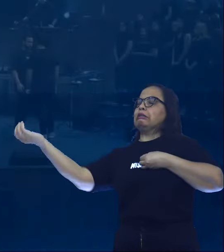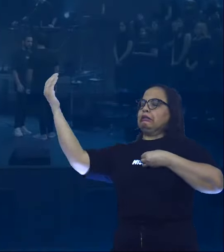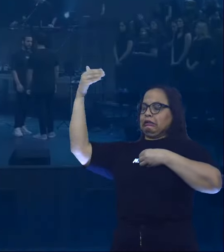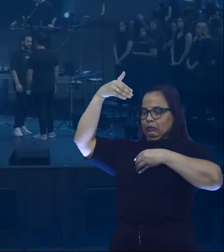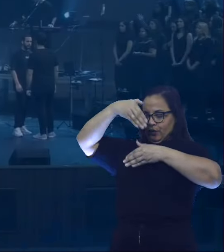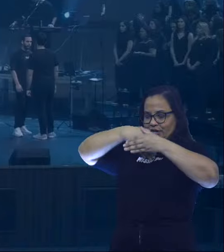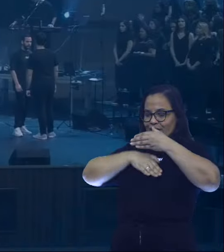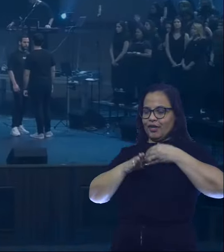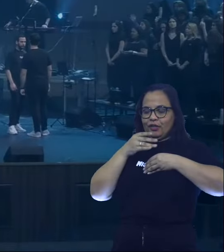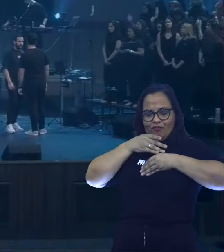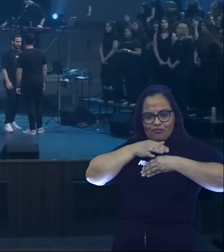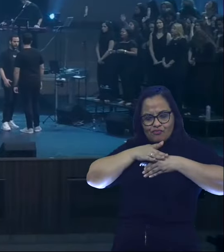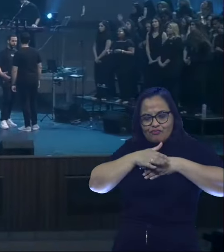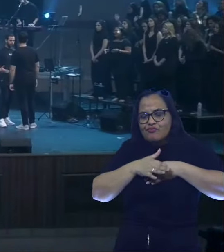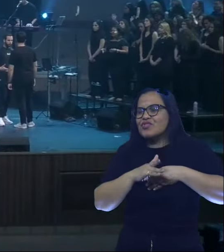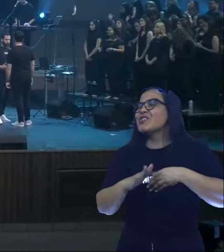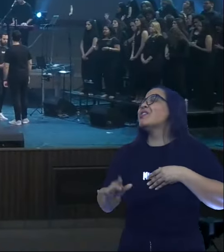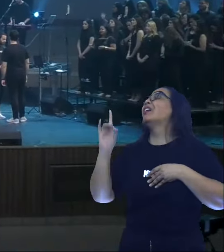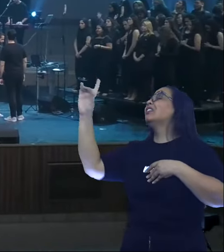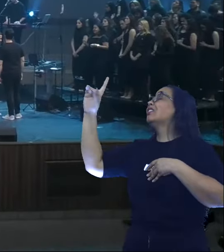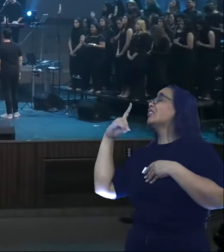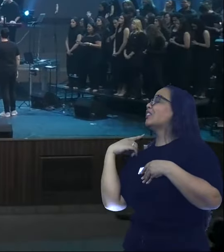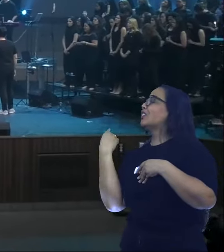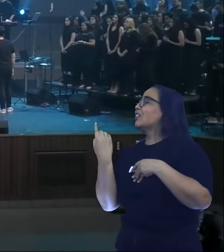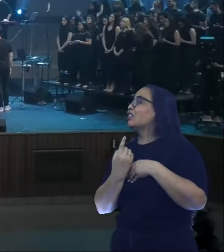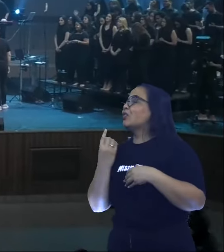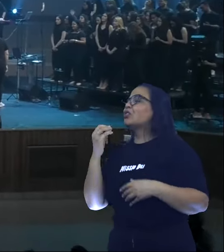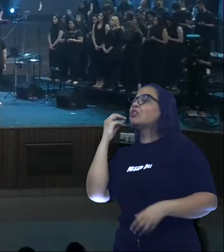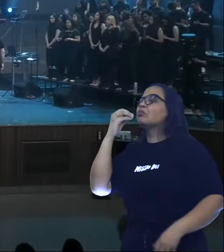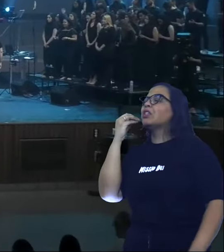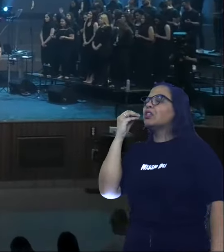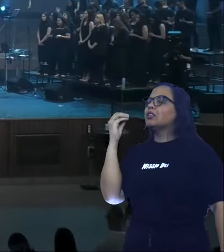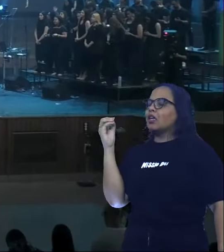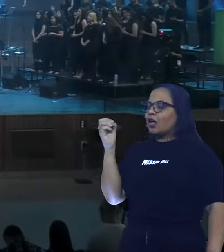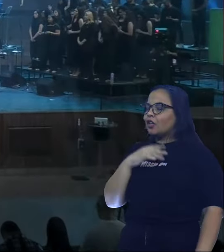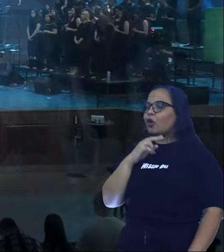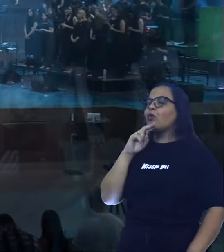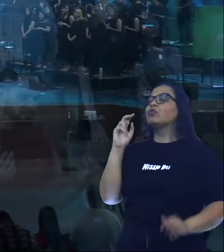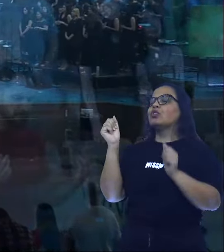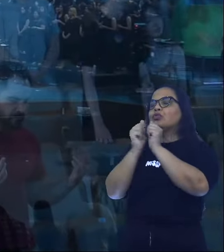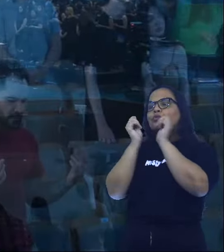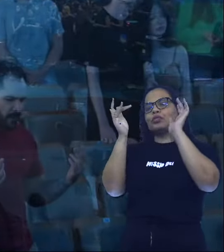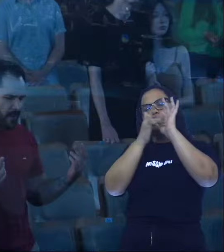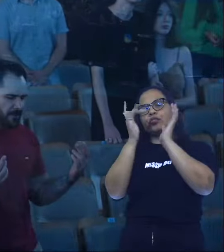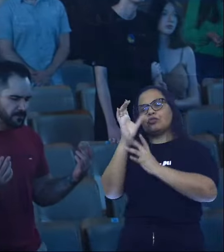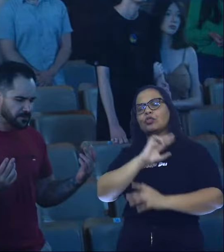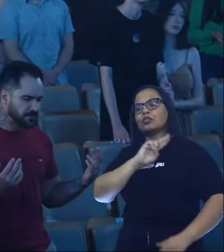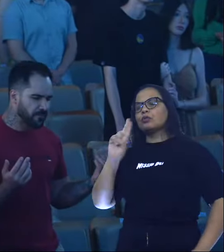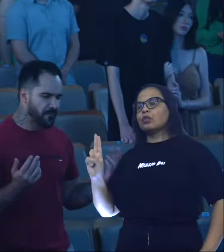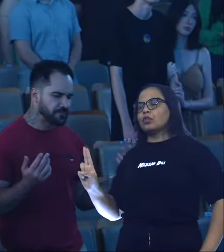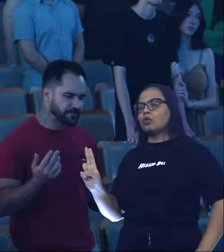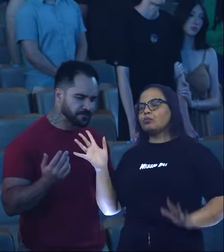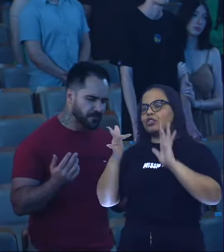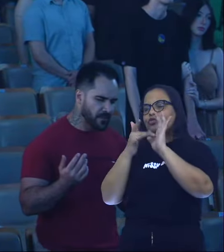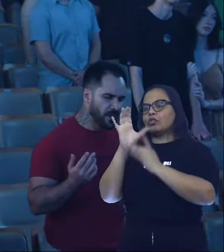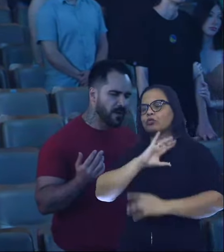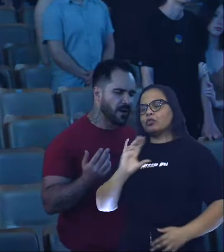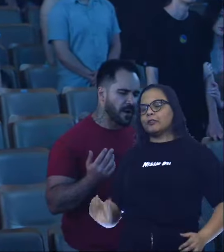e novas do Teu Espírito nesse lugar. Essa é a nossa oração, Deus, no nome santo, santo, santo de